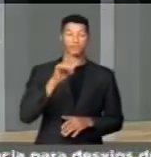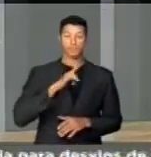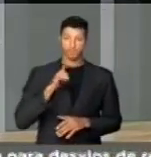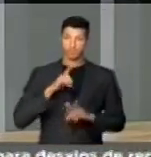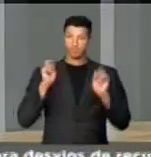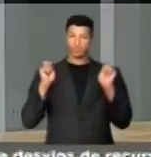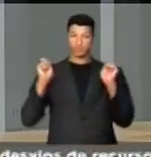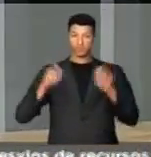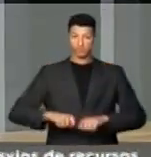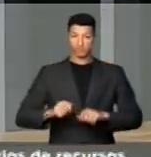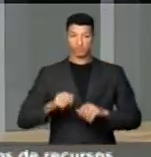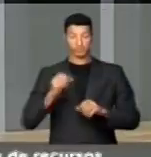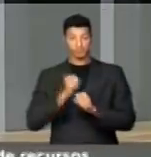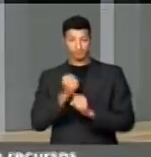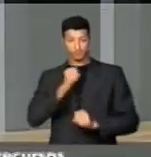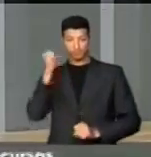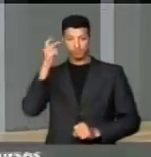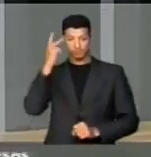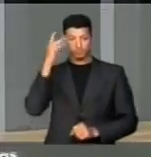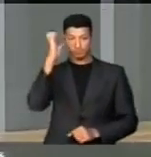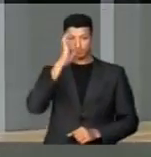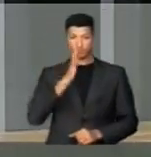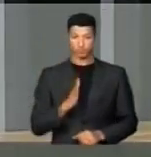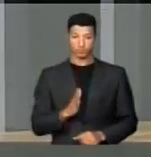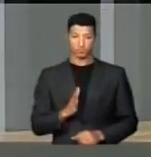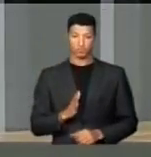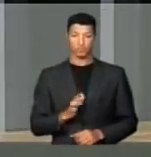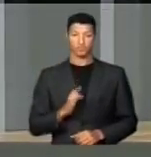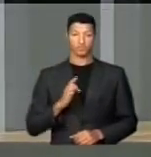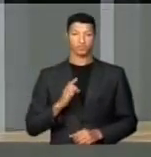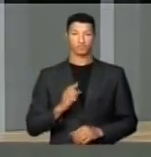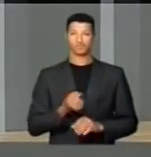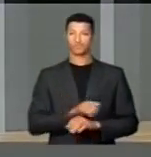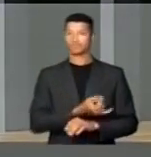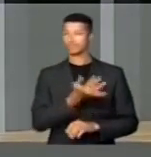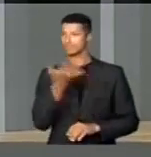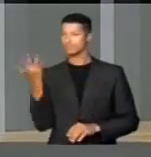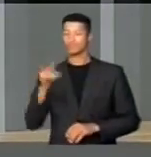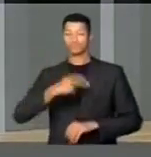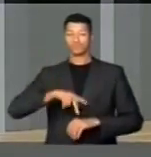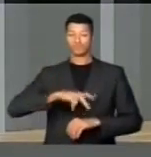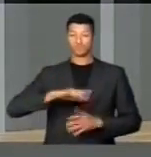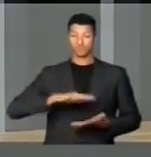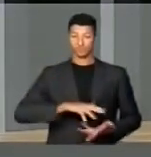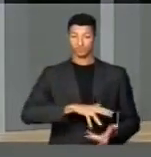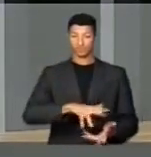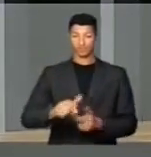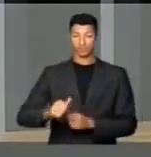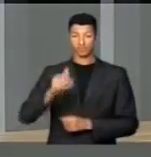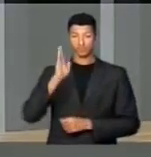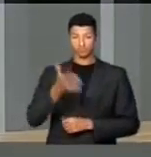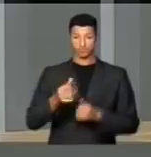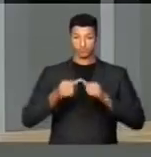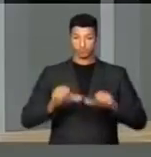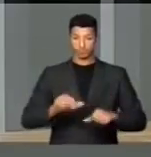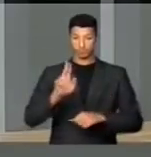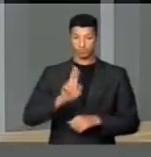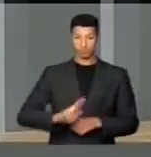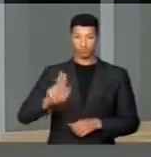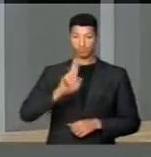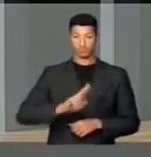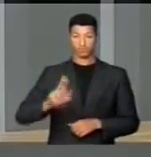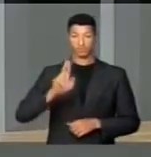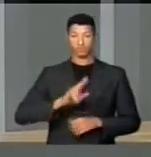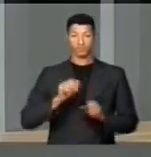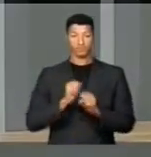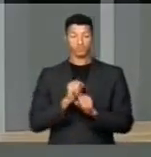um potencial extraordinário para o Brasil. Inúmeros países no mundo já estão utilizando